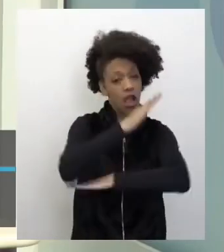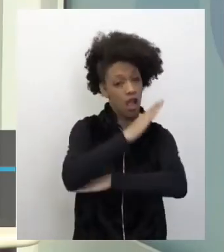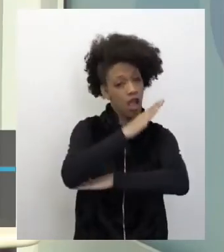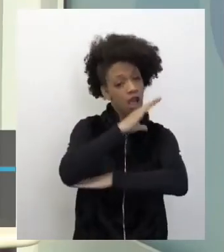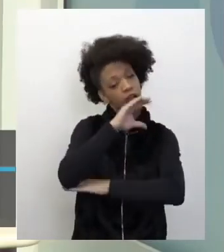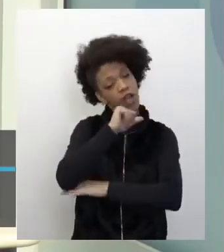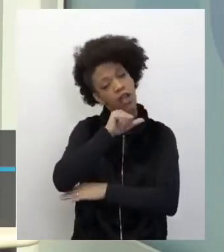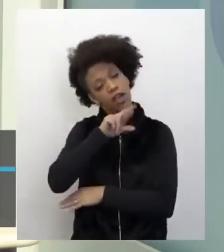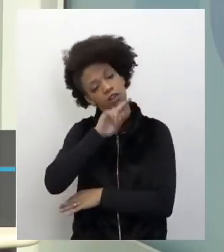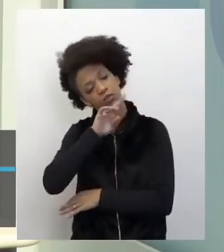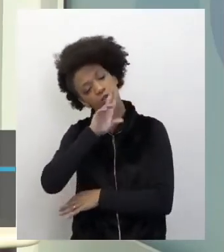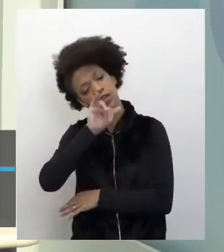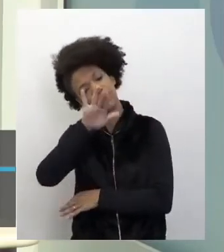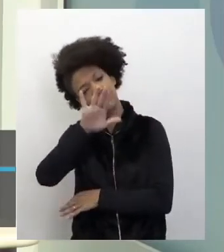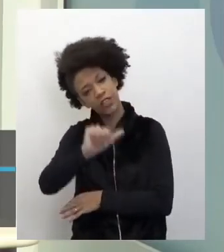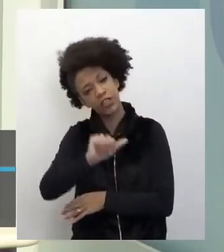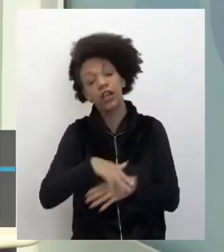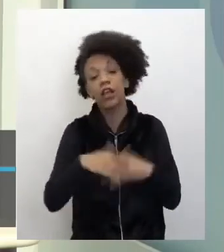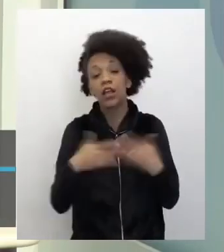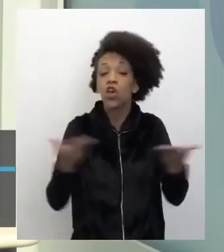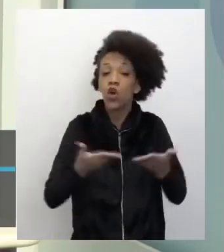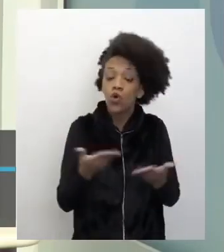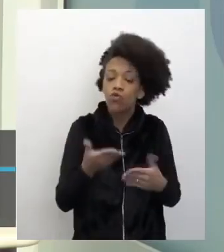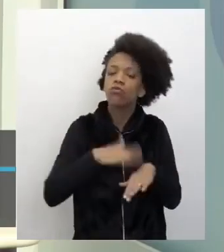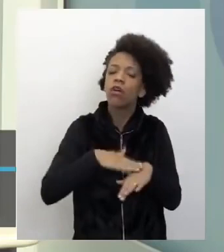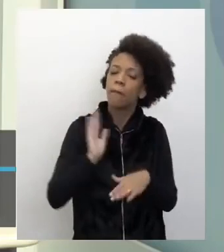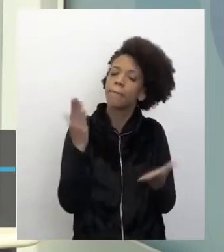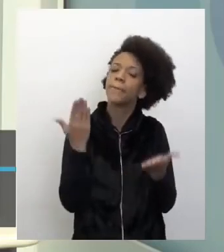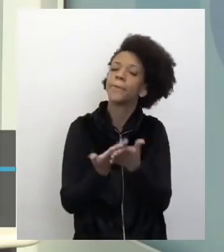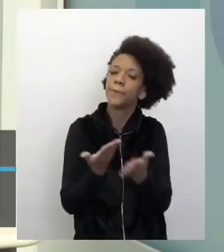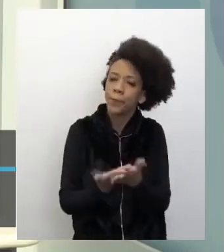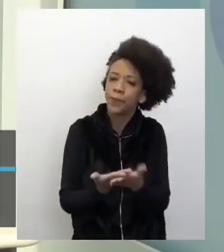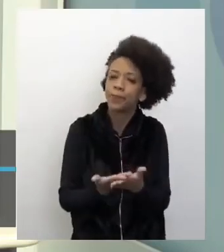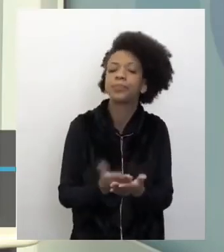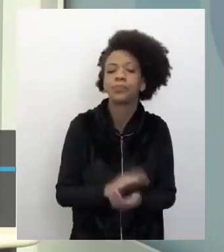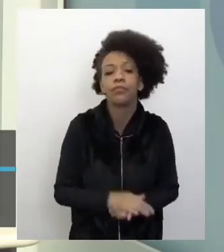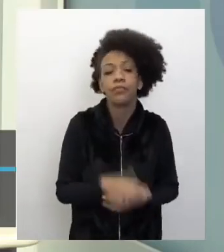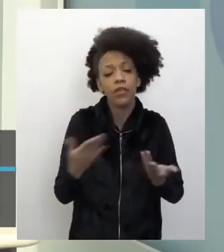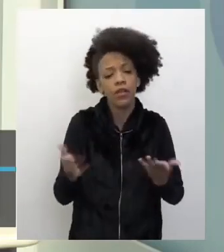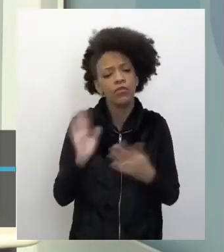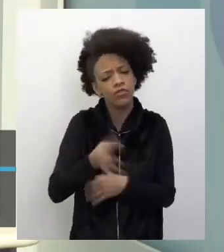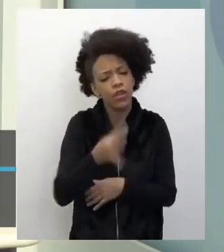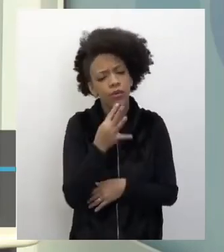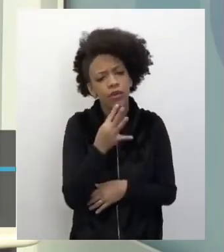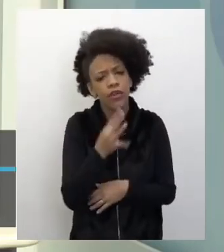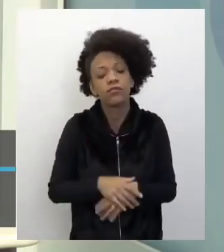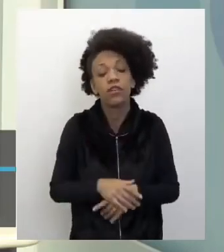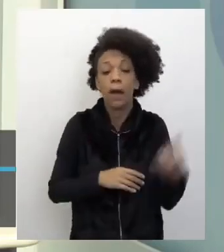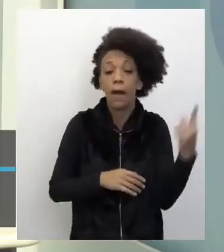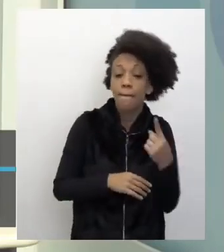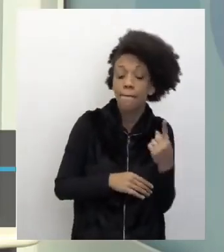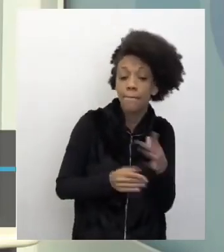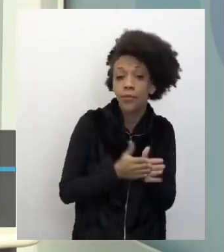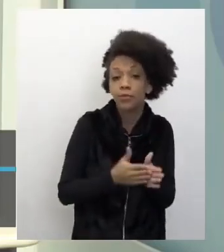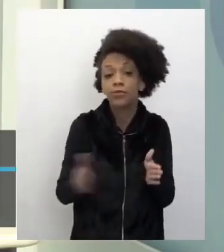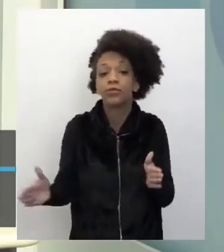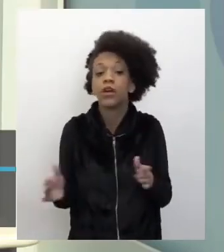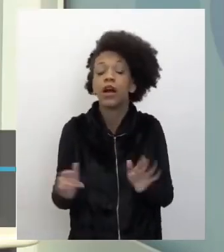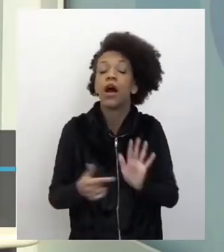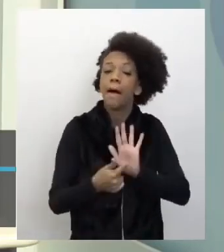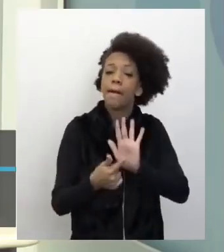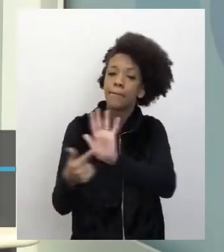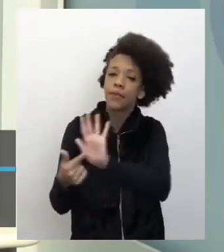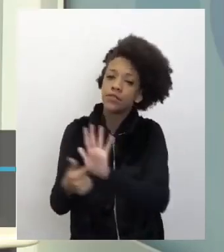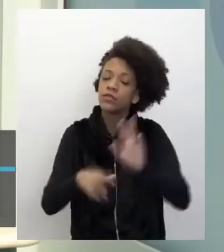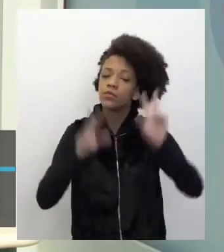cartografia e hoje a gente vem para mais uma aula. Então, como vocês já conhecem, a primeira parte a gente faz a apresentação